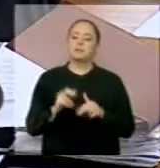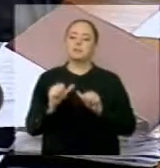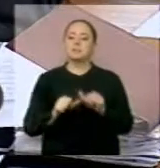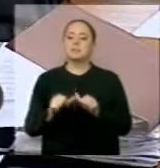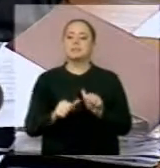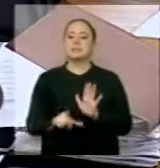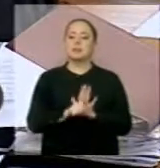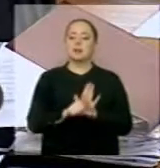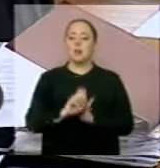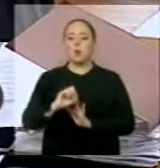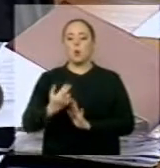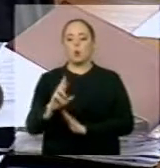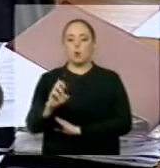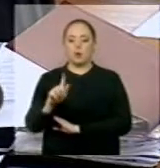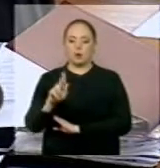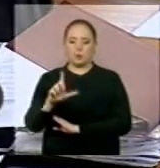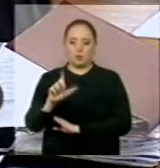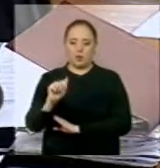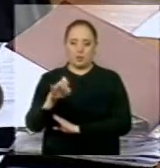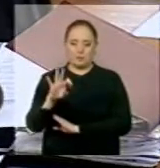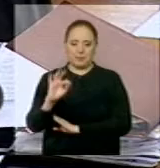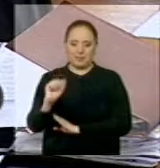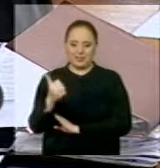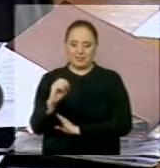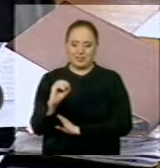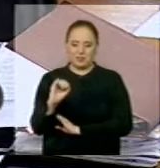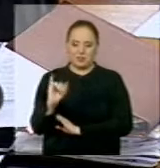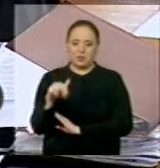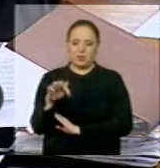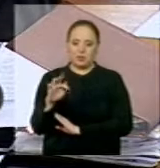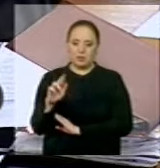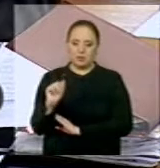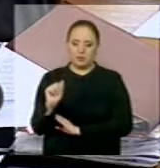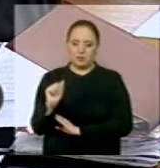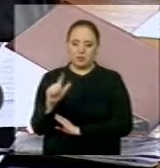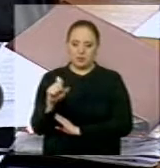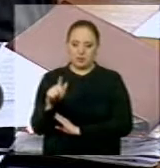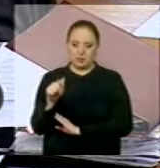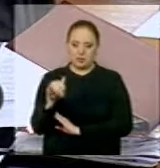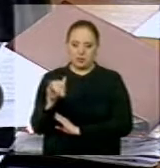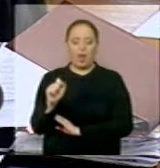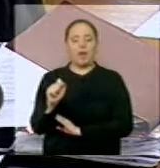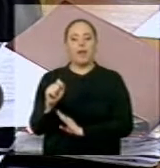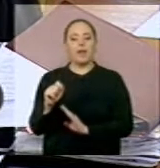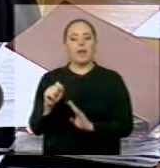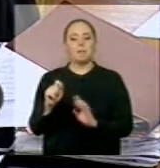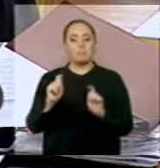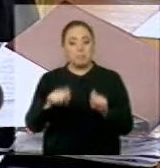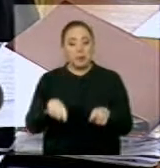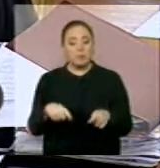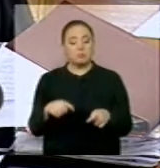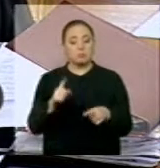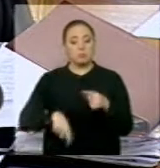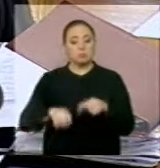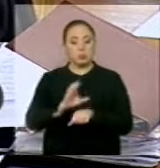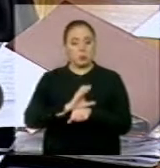legislativas, seja por regulamentações infra legais, pudesse permitir um desrespeito